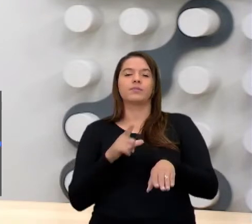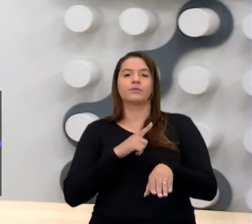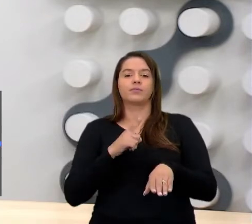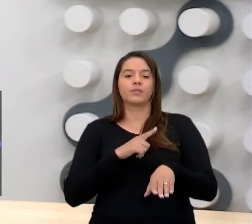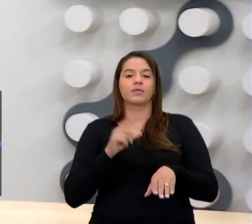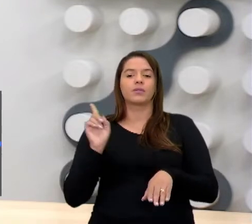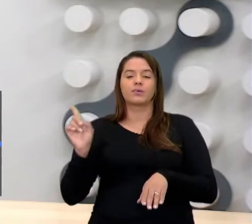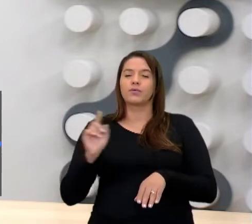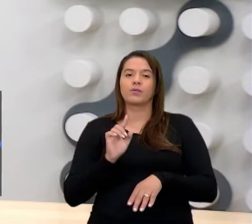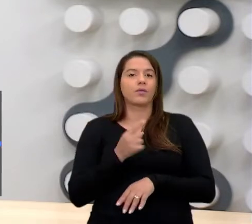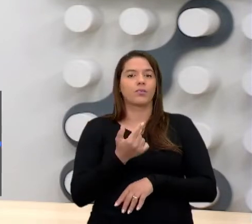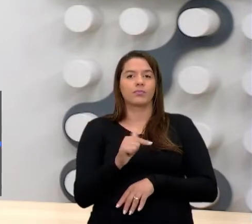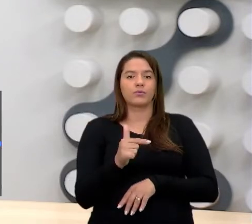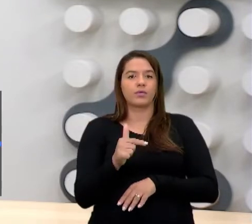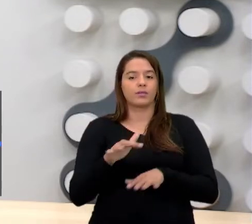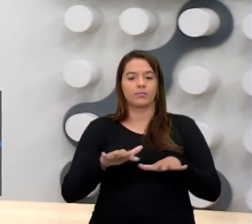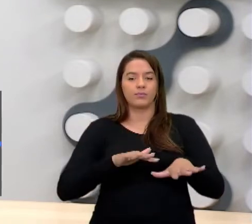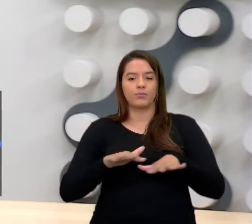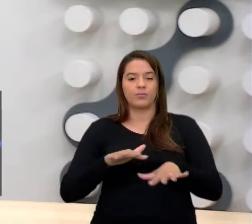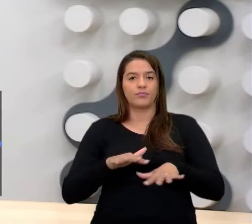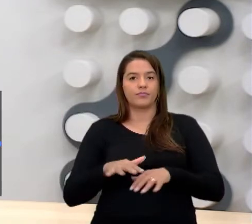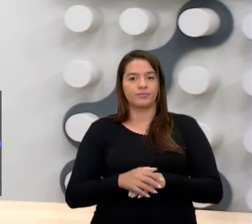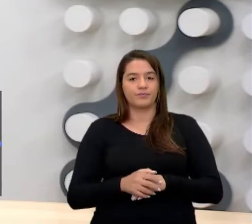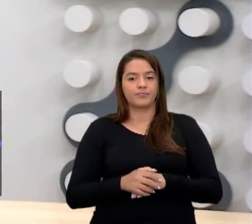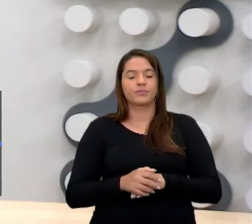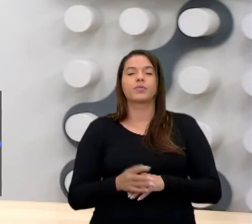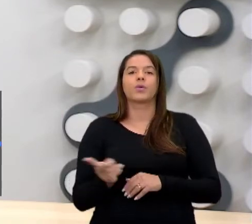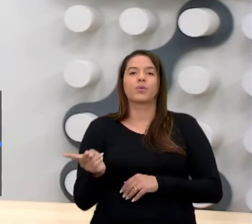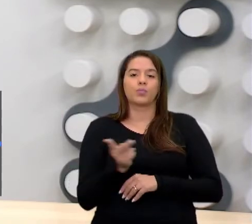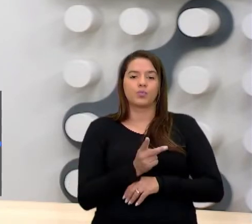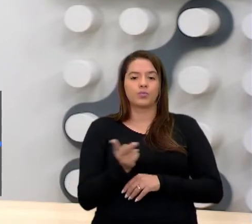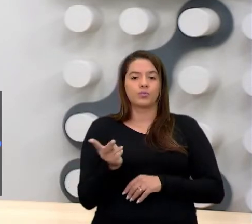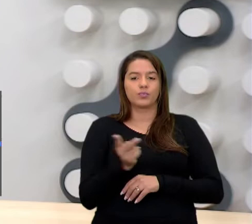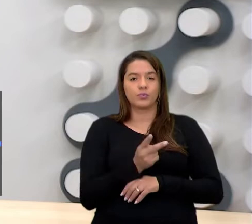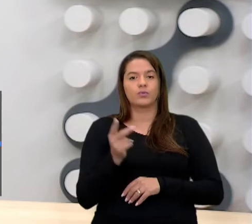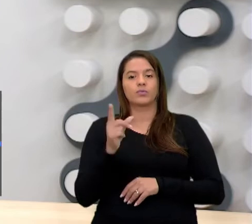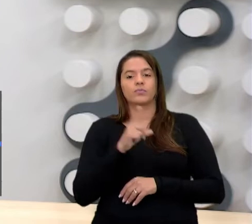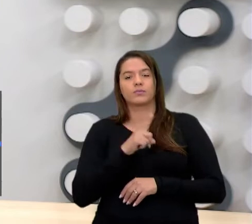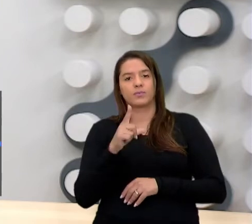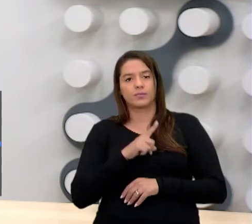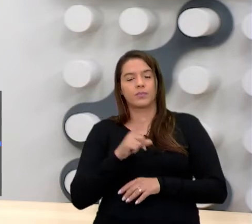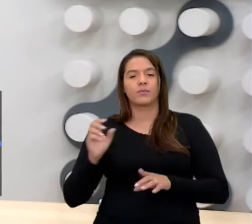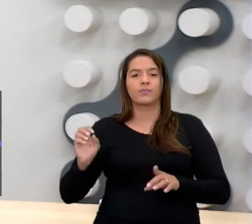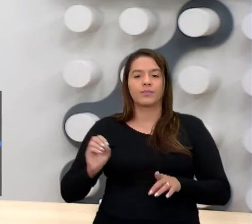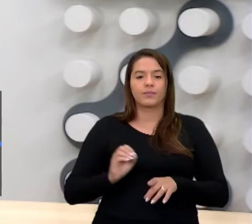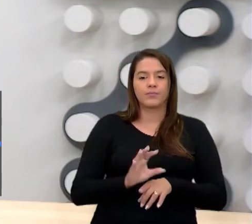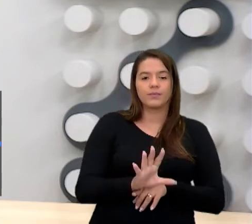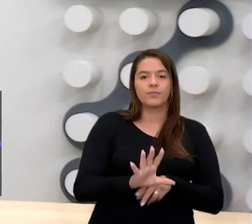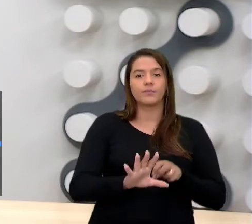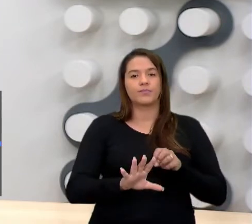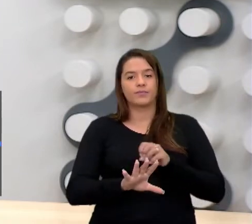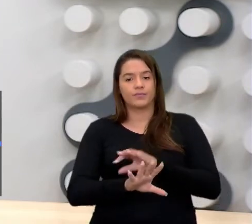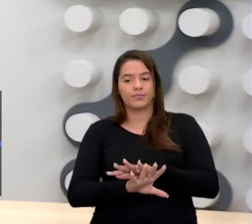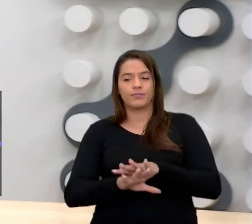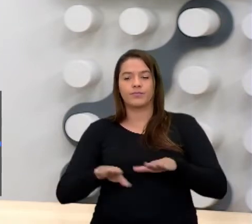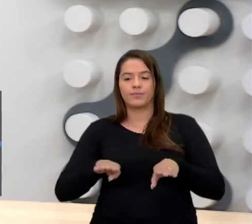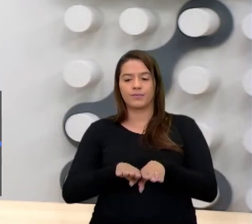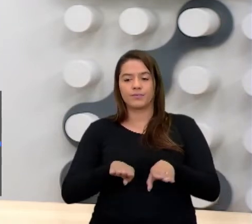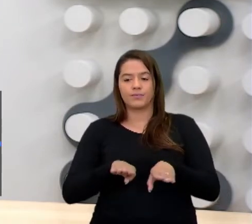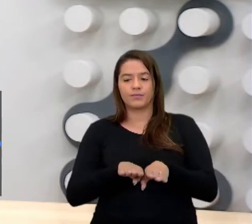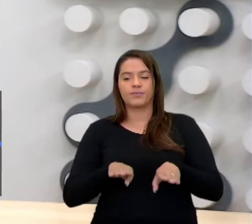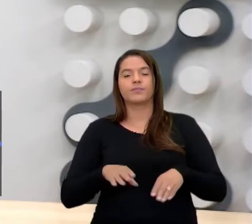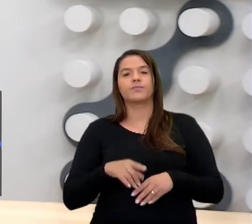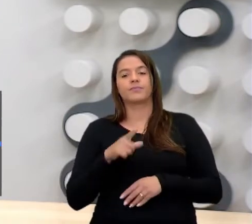movimento, que é o movimento de epirogênese. Ambos os movimentos têm a influência das placas tectônicas.